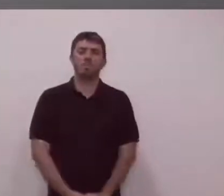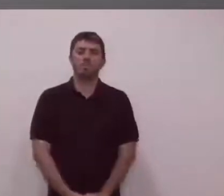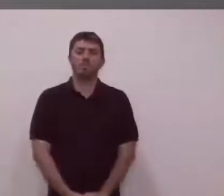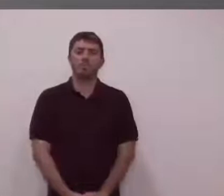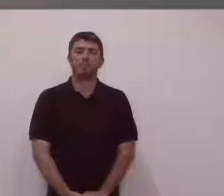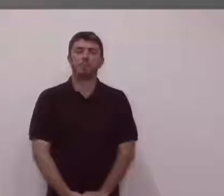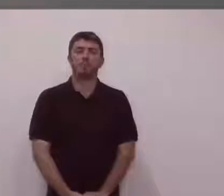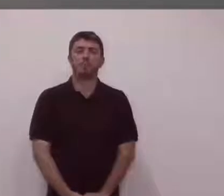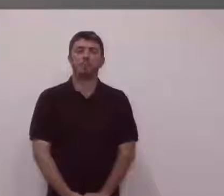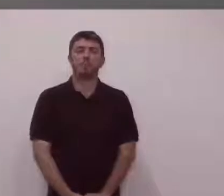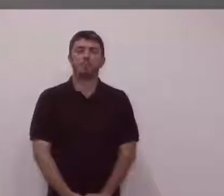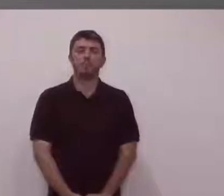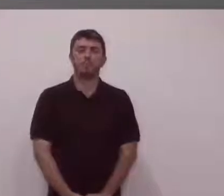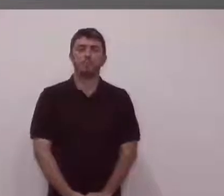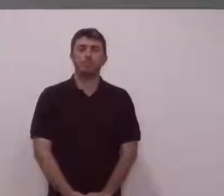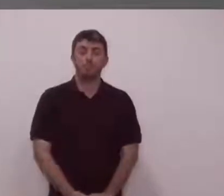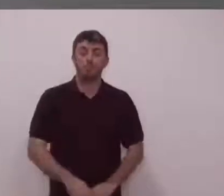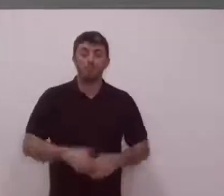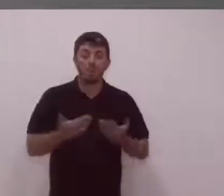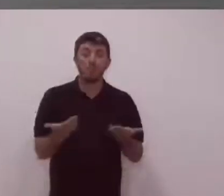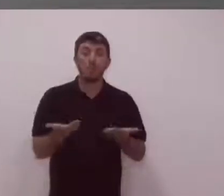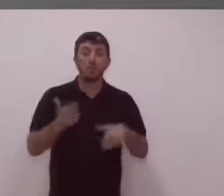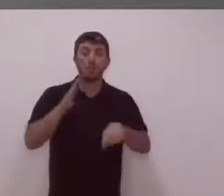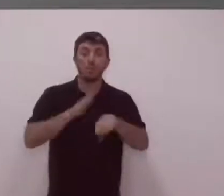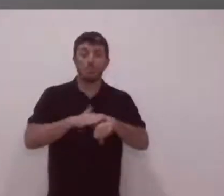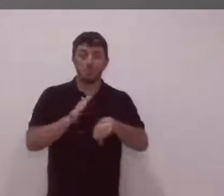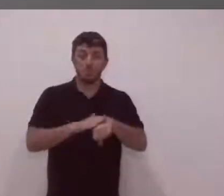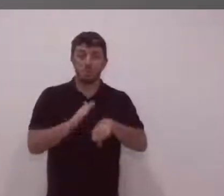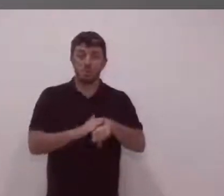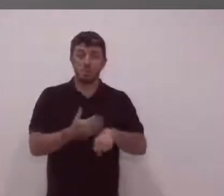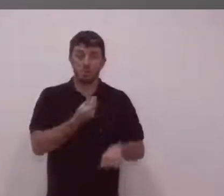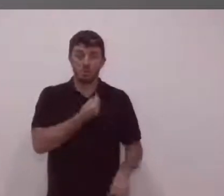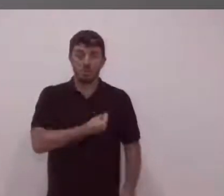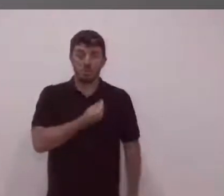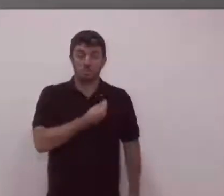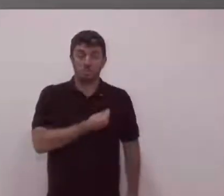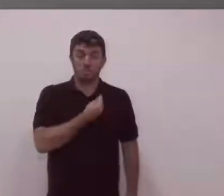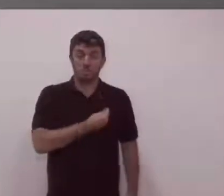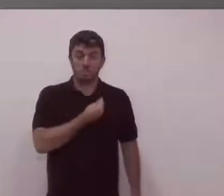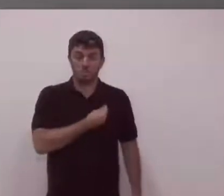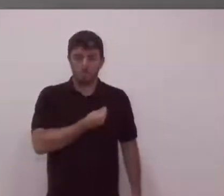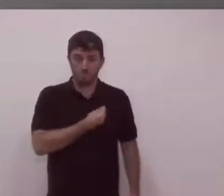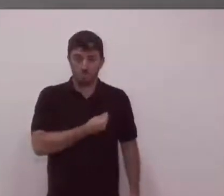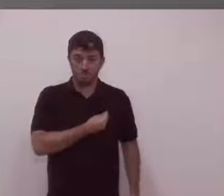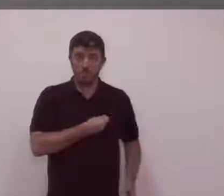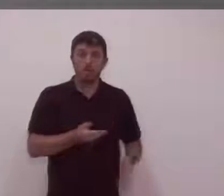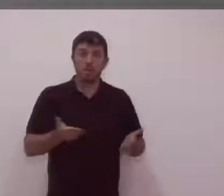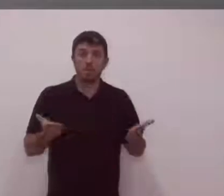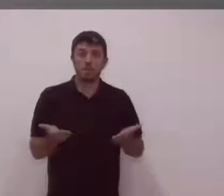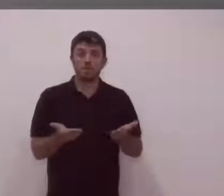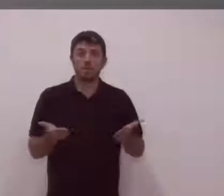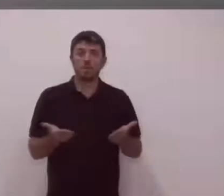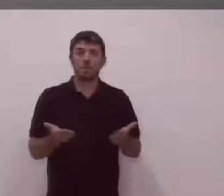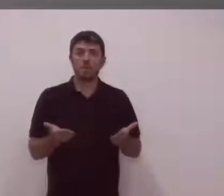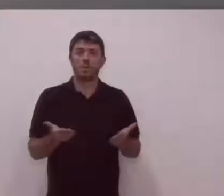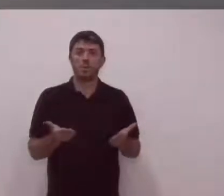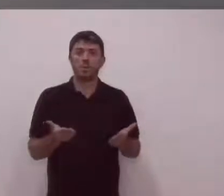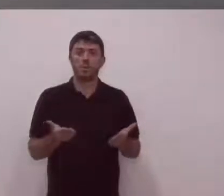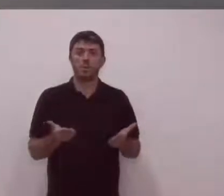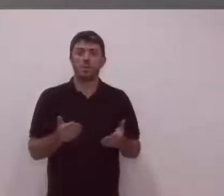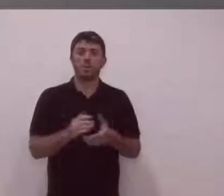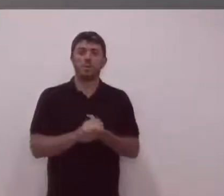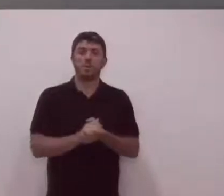situação atual no momento presente eu não irei votar